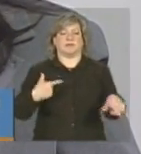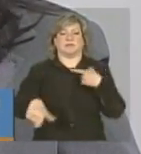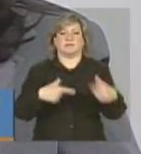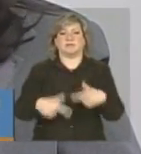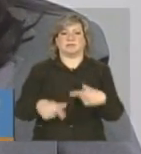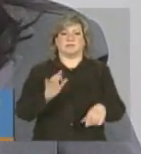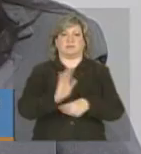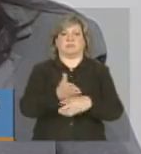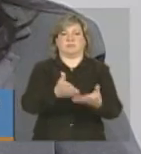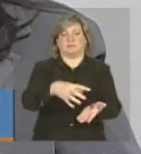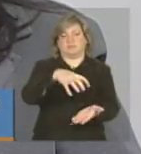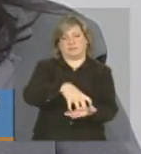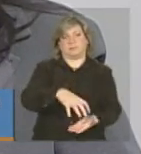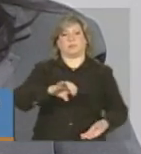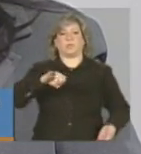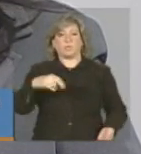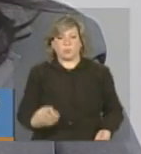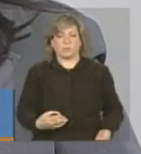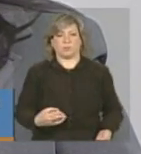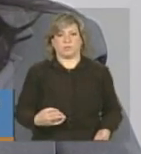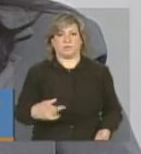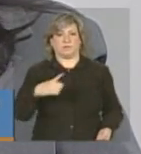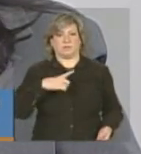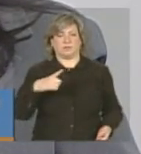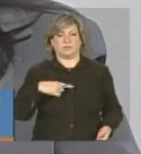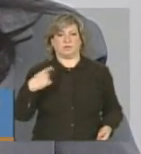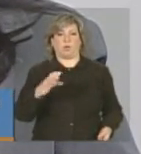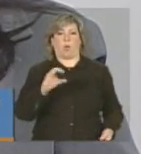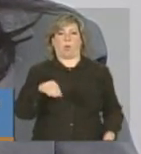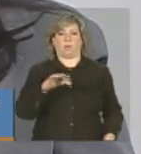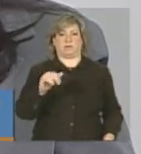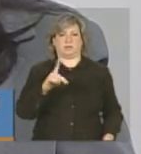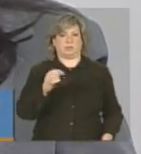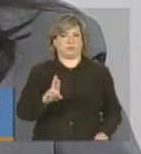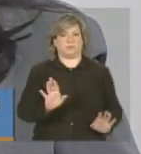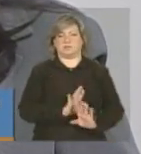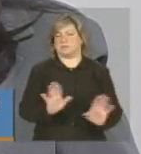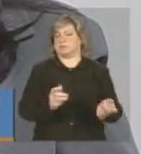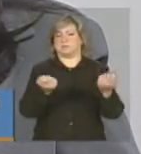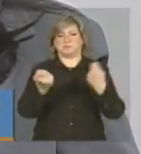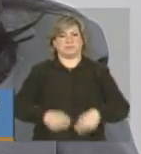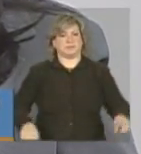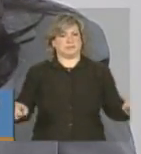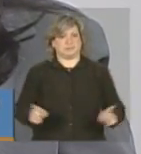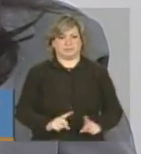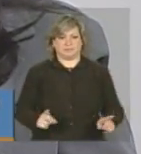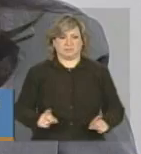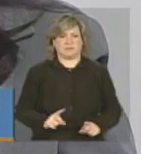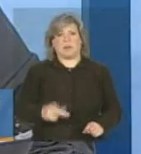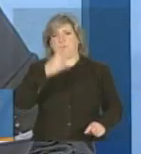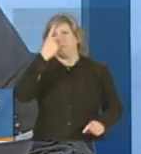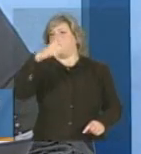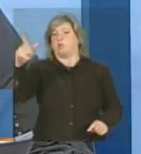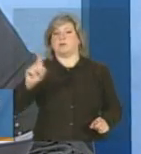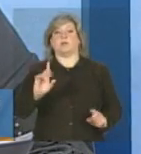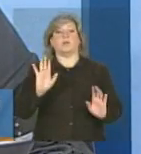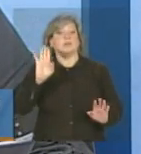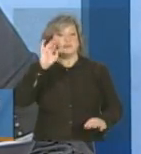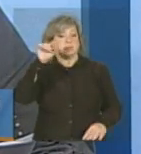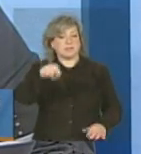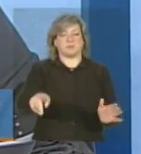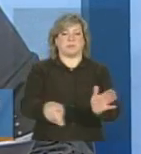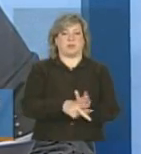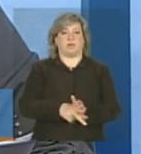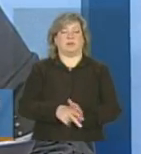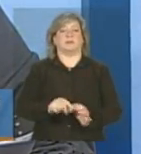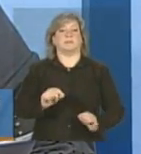para a entidade, ou que seja o contador, não há menor necessidade de que sejam terceiros, e sim ela própria.